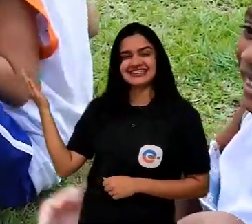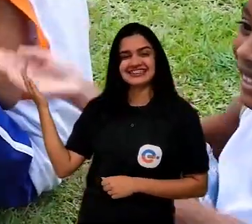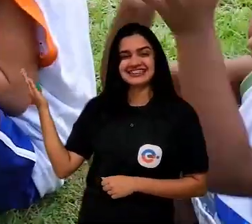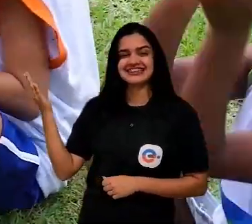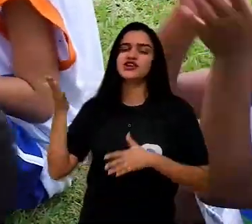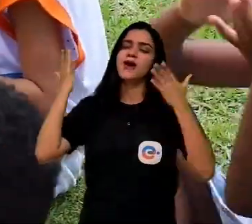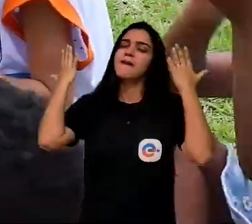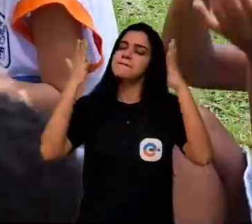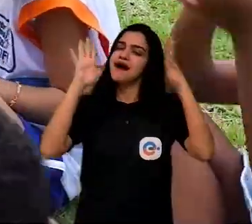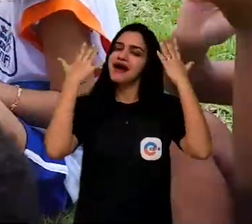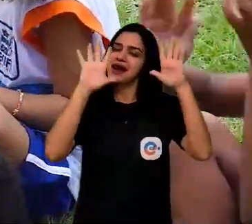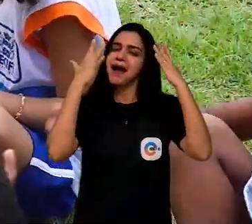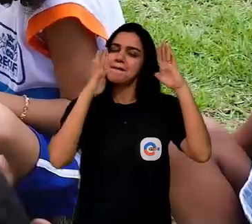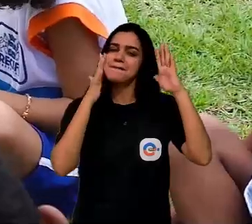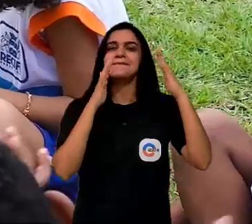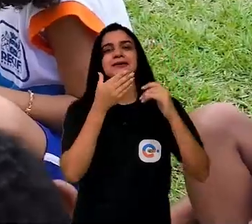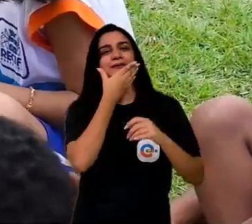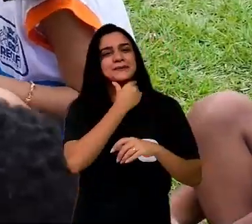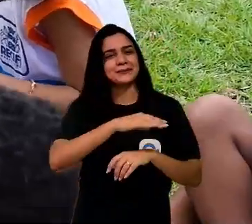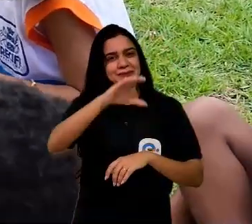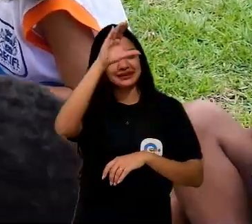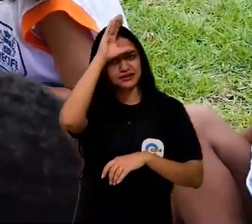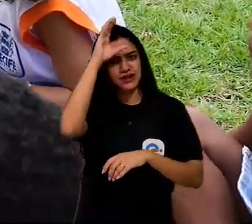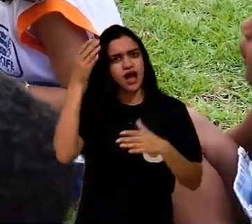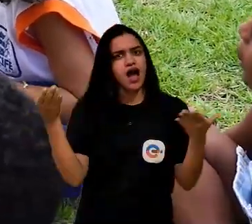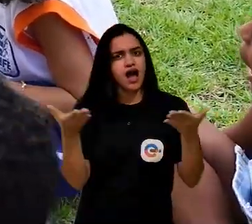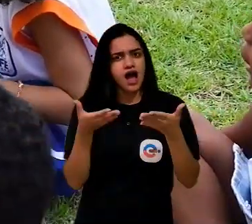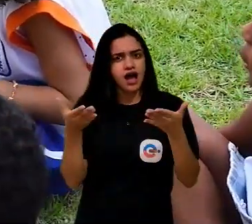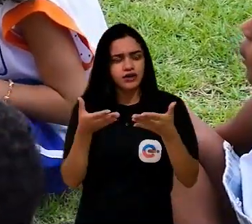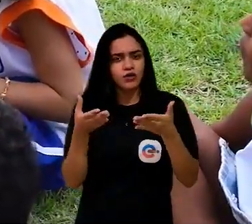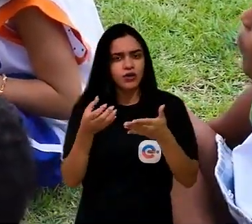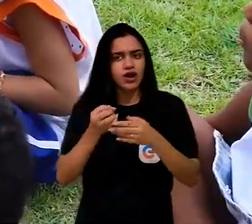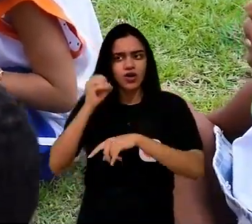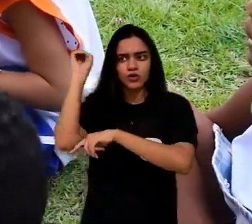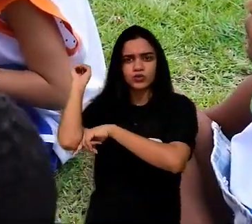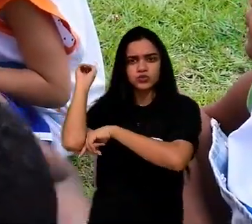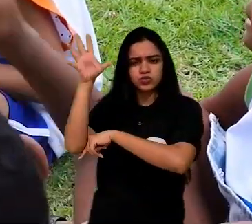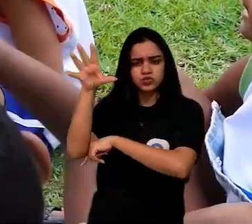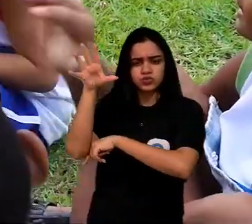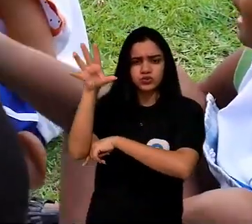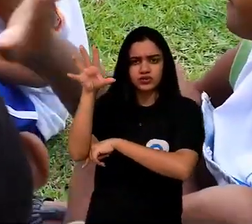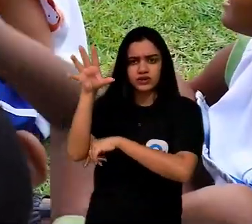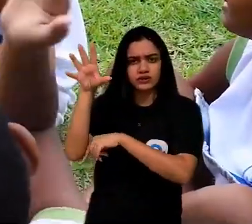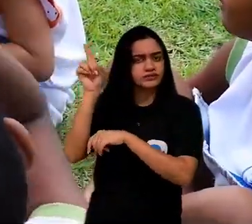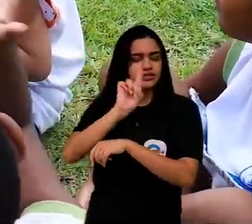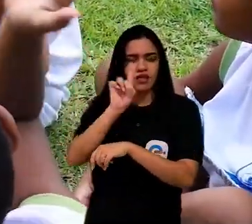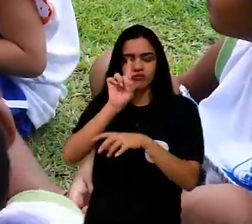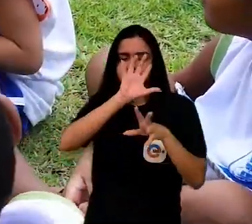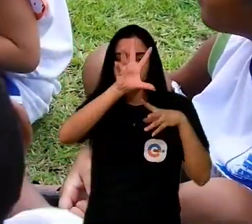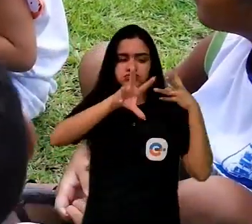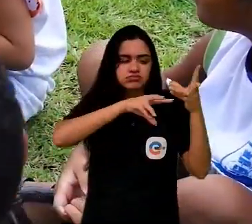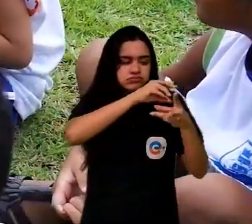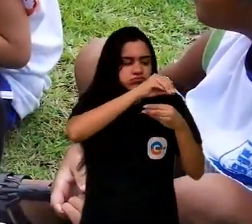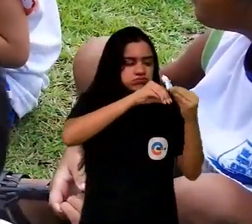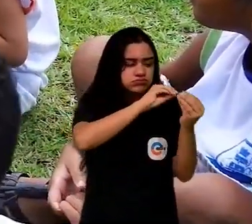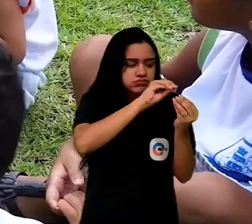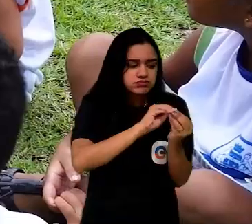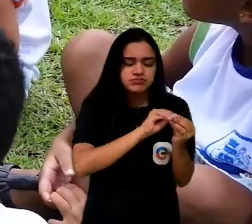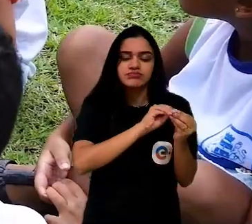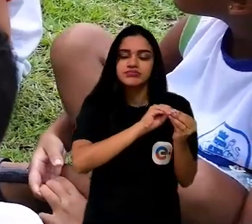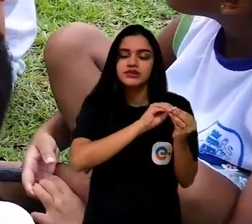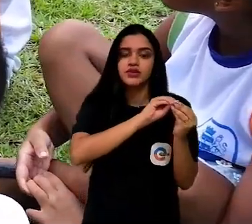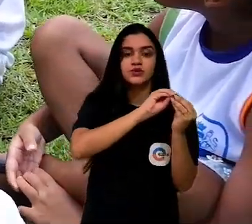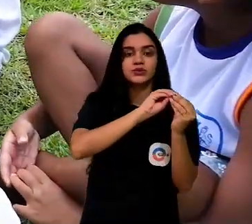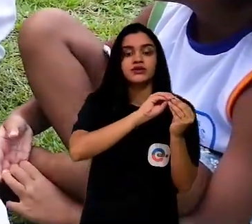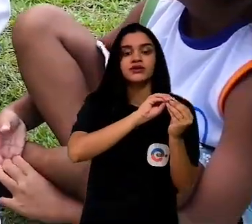Parabéns pro tio. E eu jogo ele aberto ou não? Eu jogo ele fechadinho, eu faço assim, ó. Mas não vou fechar muito, ó,